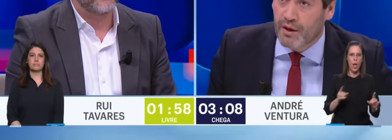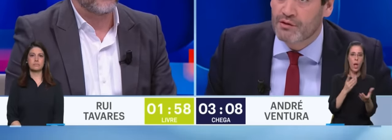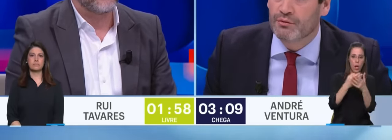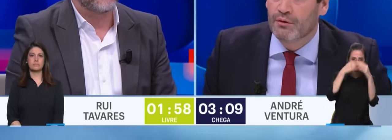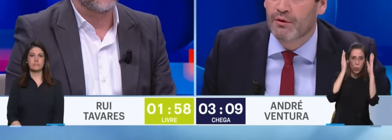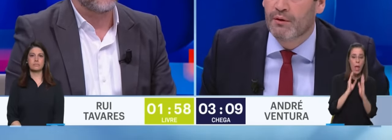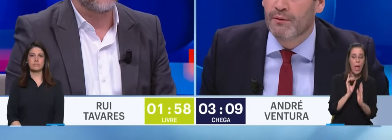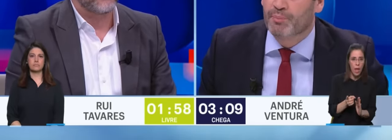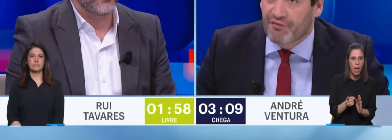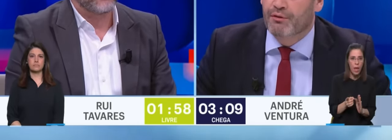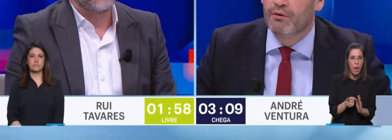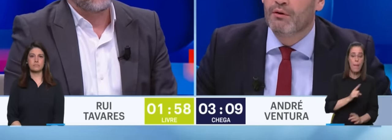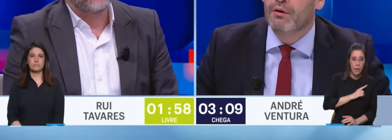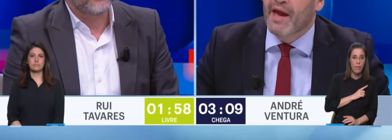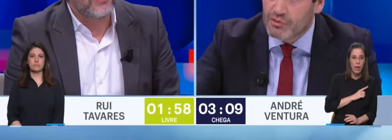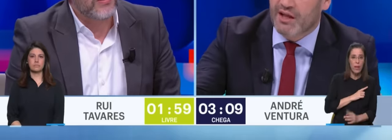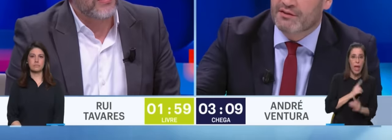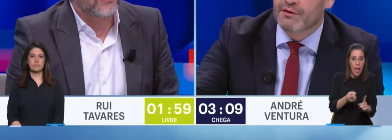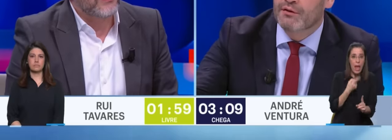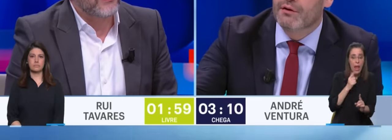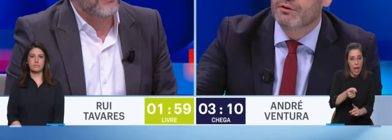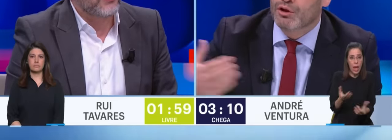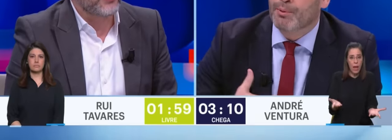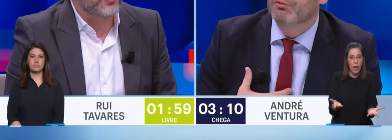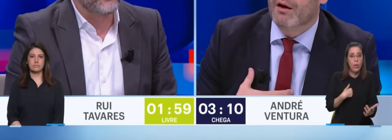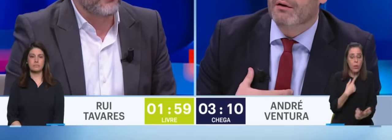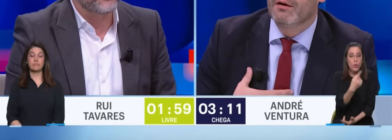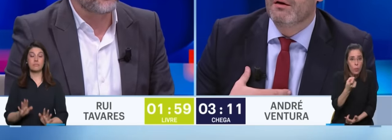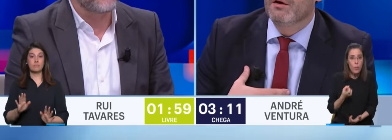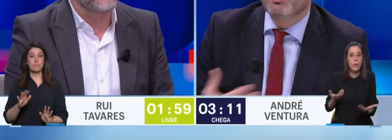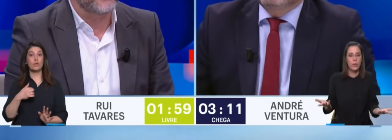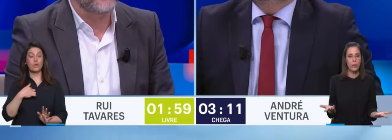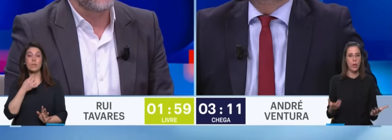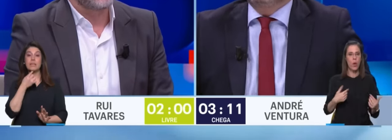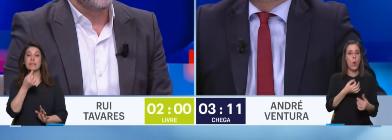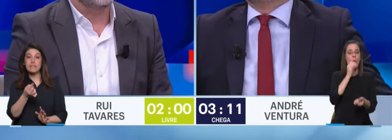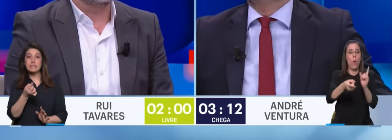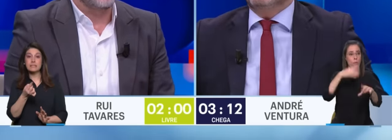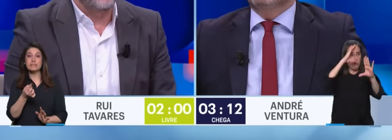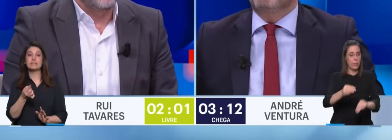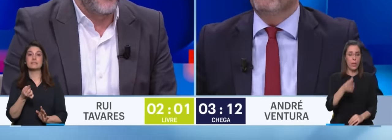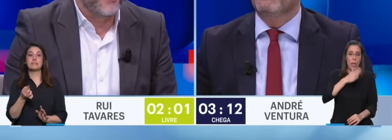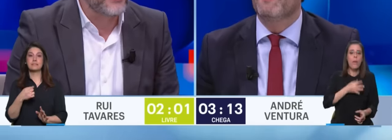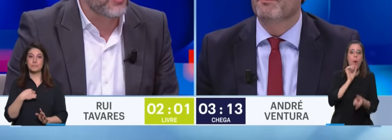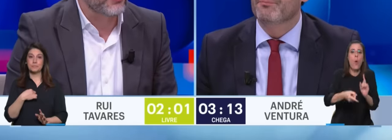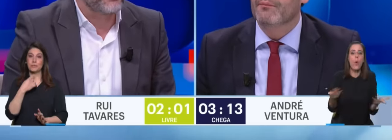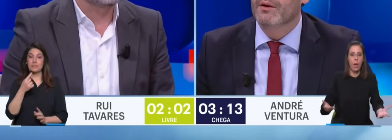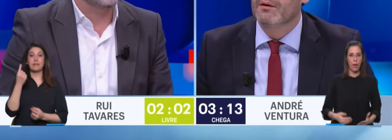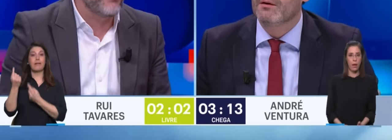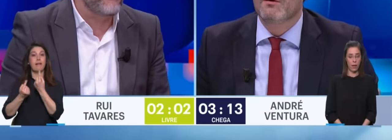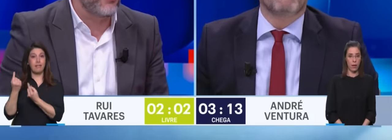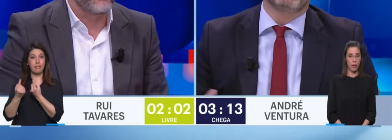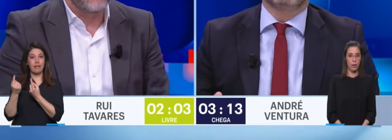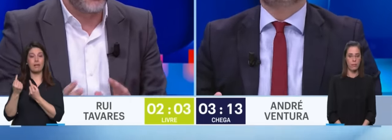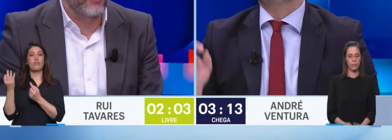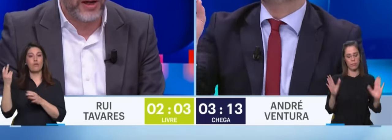colégio é isso privado é isso que está a dizer estou lhe a perguntar estou diz eu não sei o que que está a falar porque dier queou falar alguém se introduziu para fazer